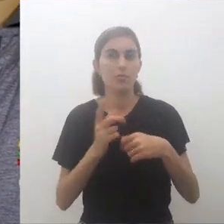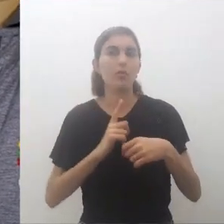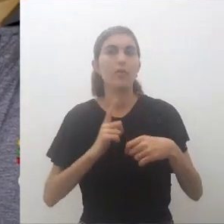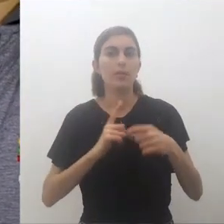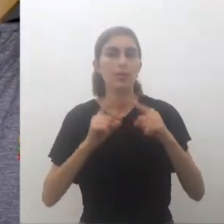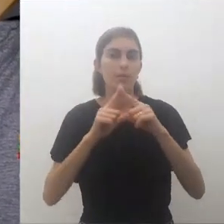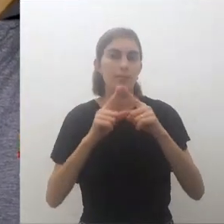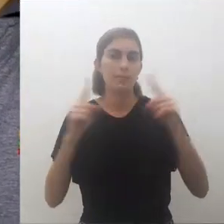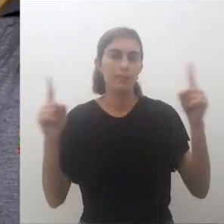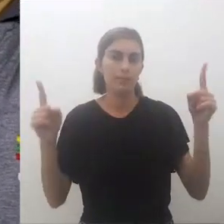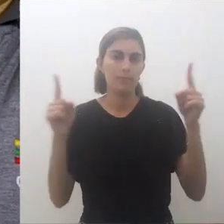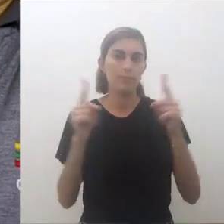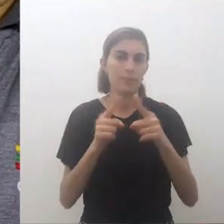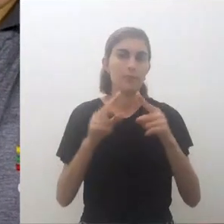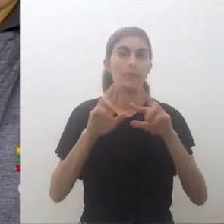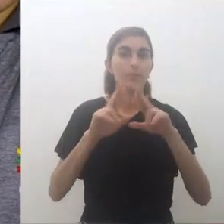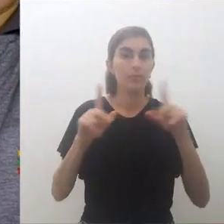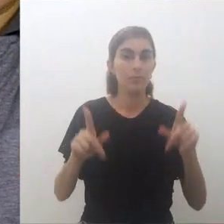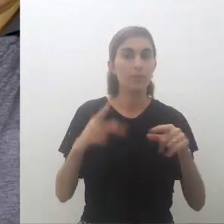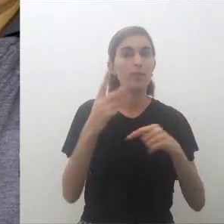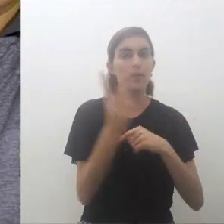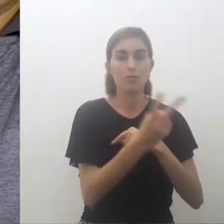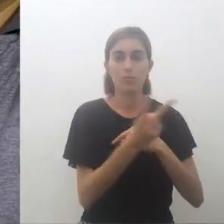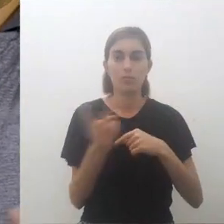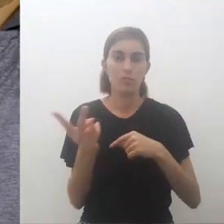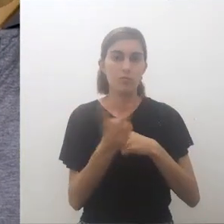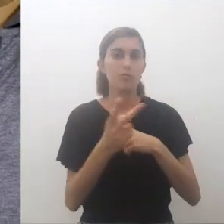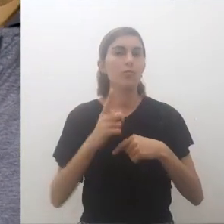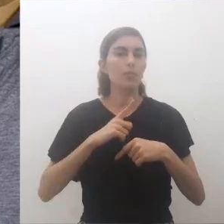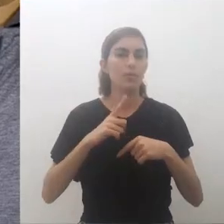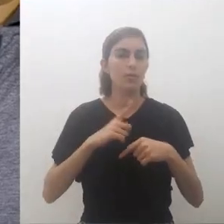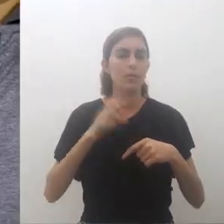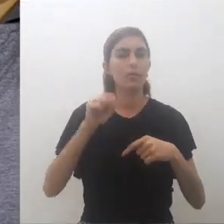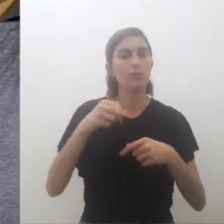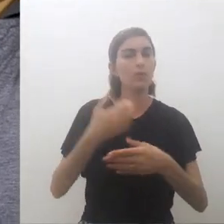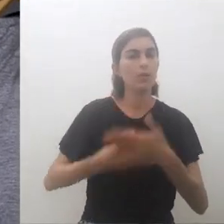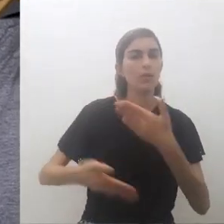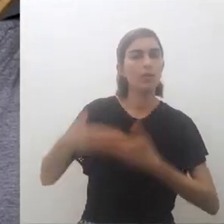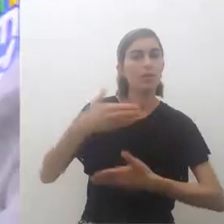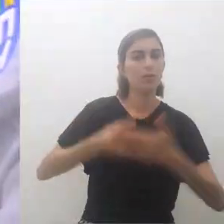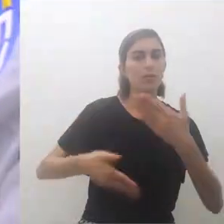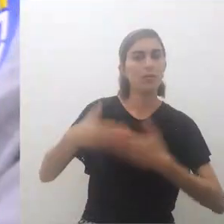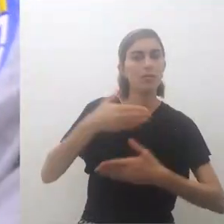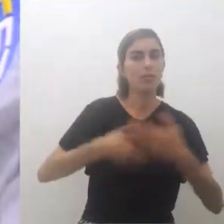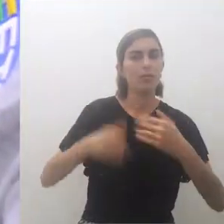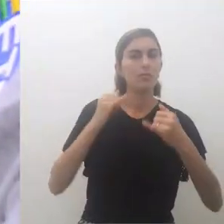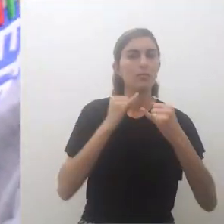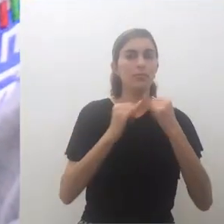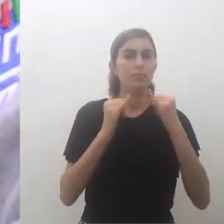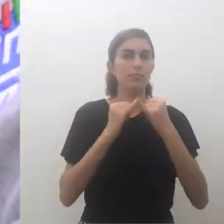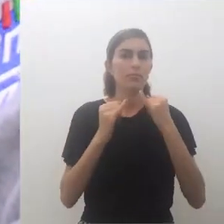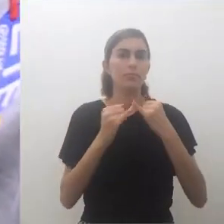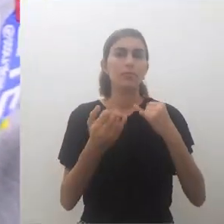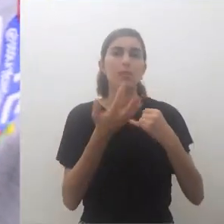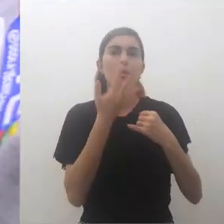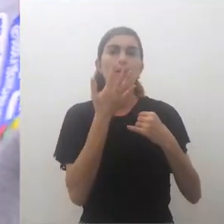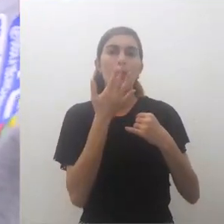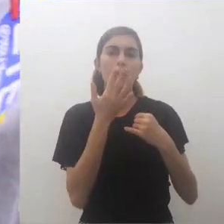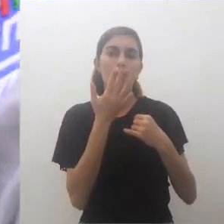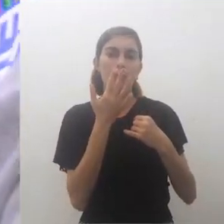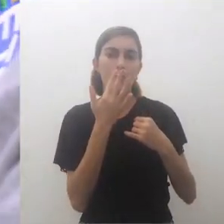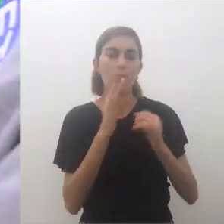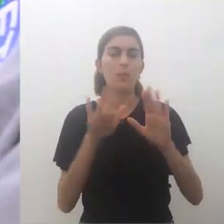tamanhos diferentes, elas têm em si uma relação de semelhança de cor.